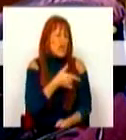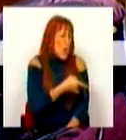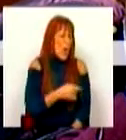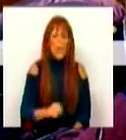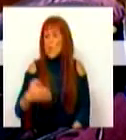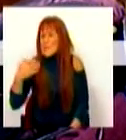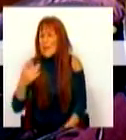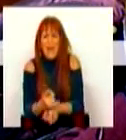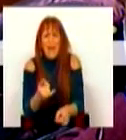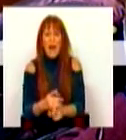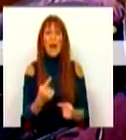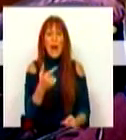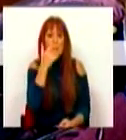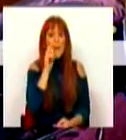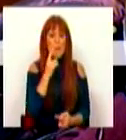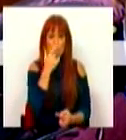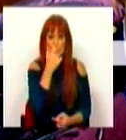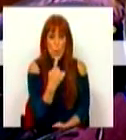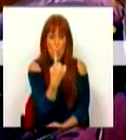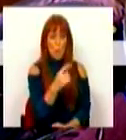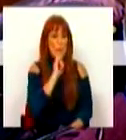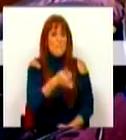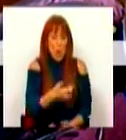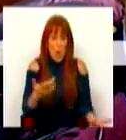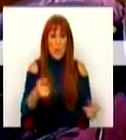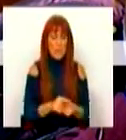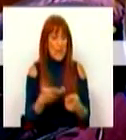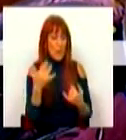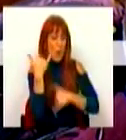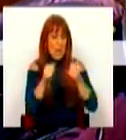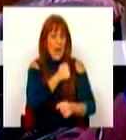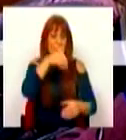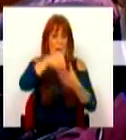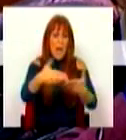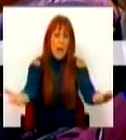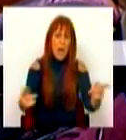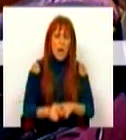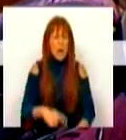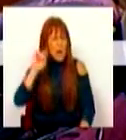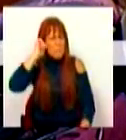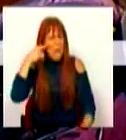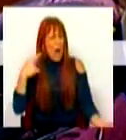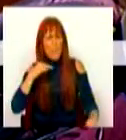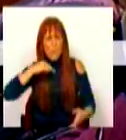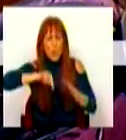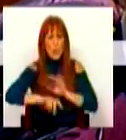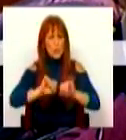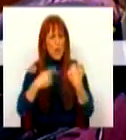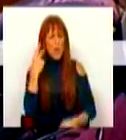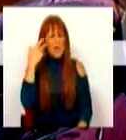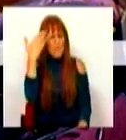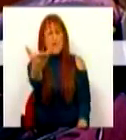são 7. Cada vida humana perdida num caso de violência doméstica é uma ofensa profunda à sociedade onde